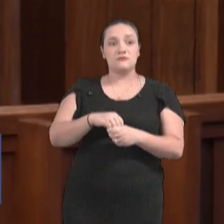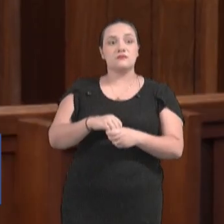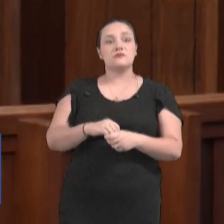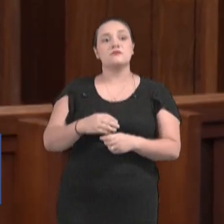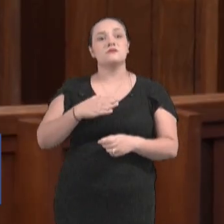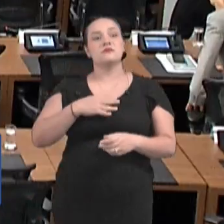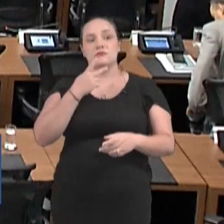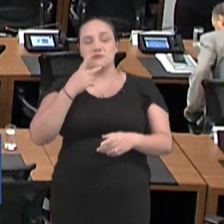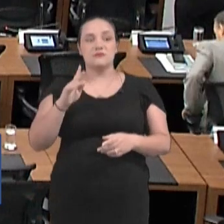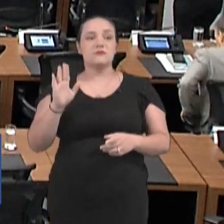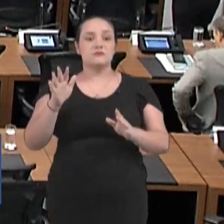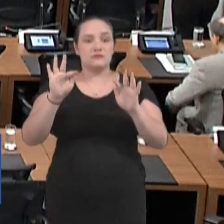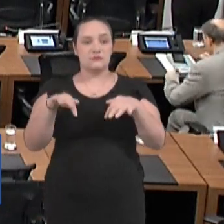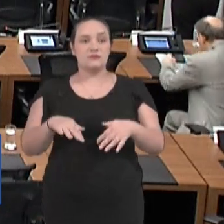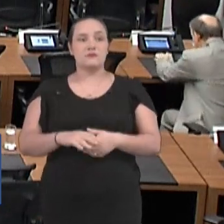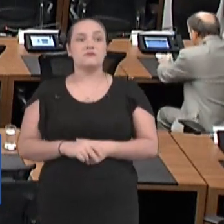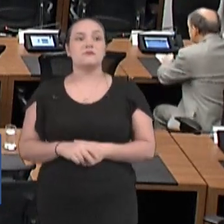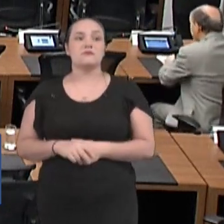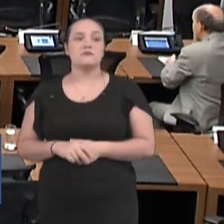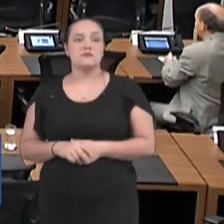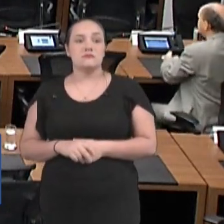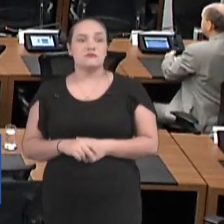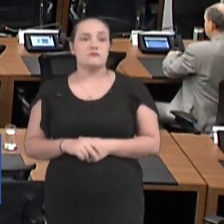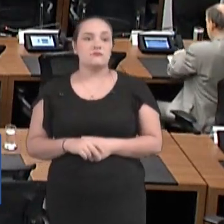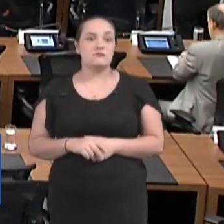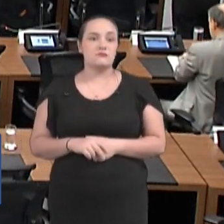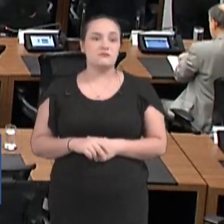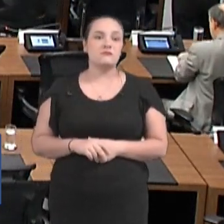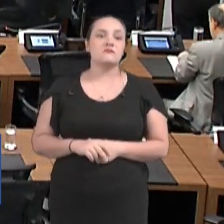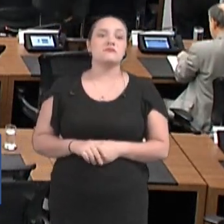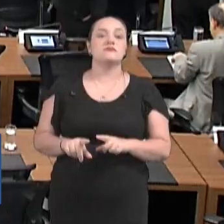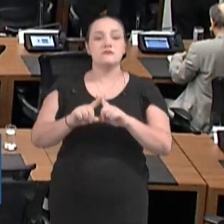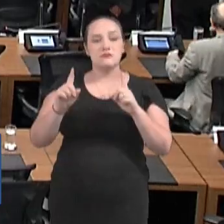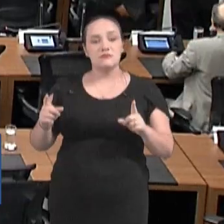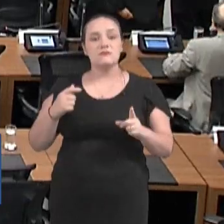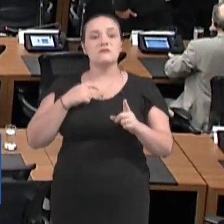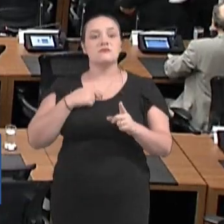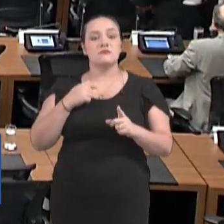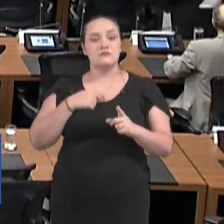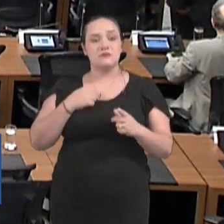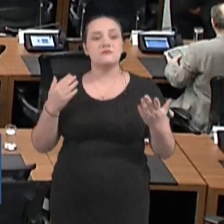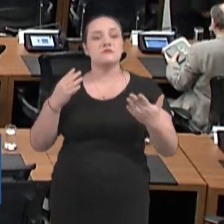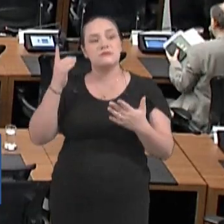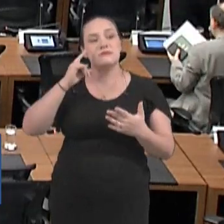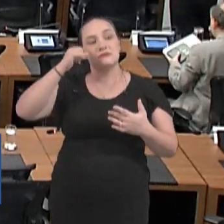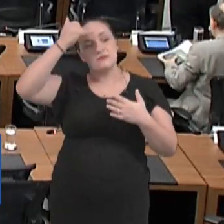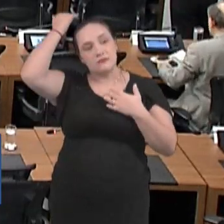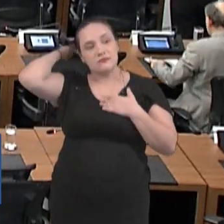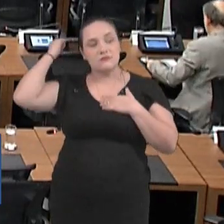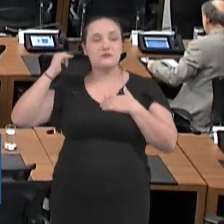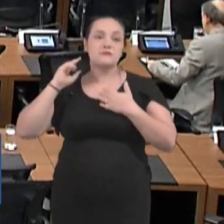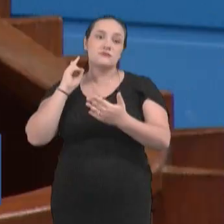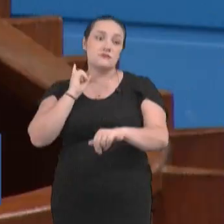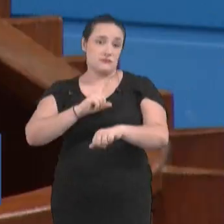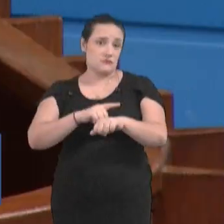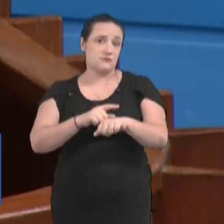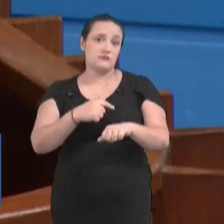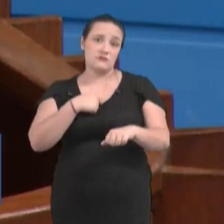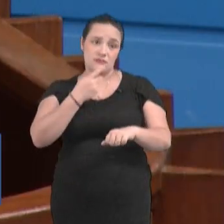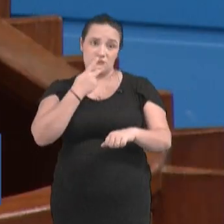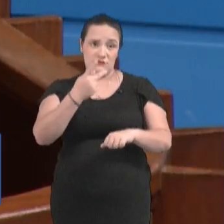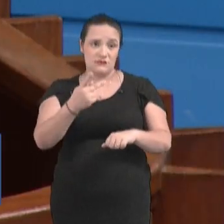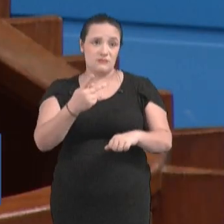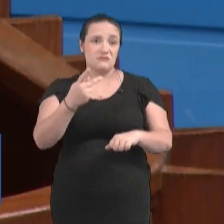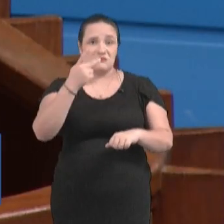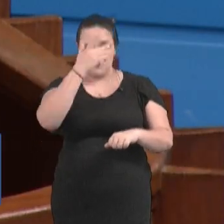pronunciamento, que já está se encerrando, chegando ao final, mas eu, deputado Júnior Mock, ao ser ridicularizado por